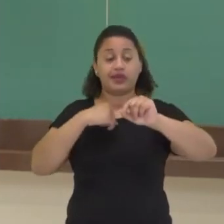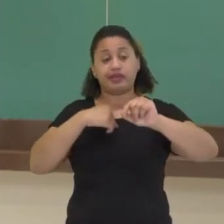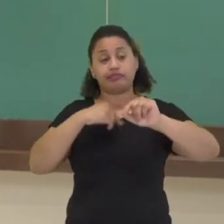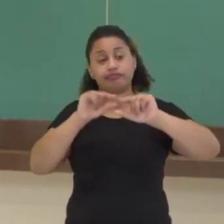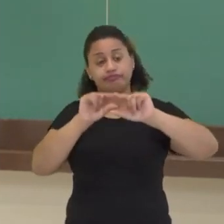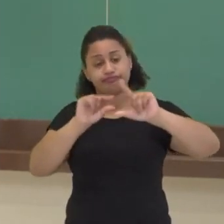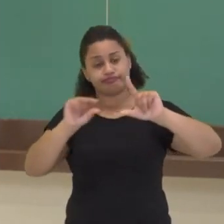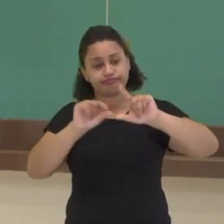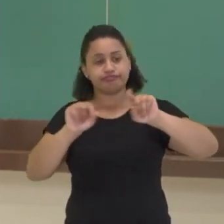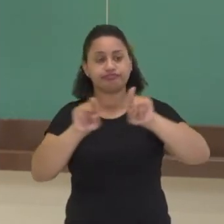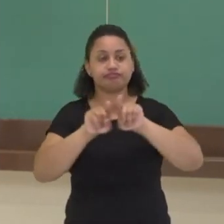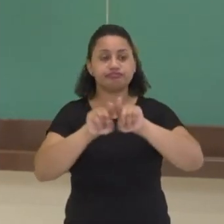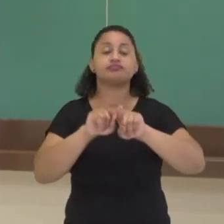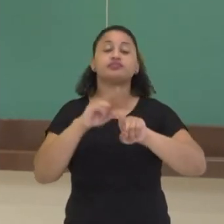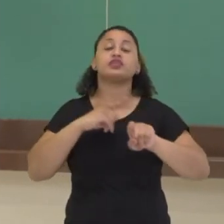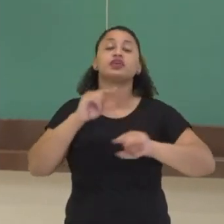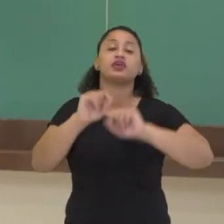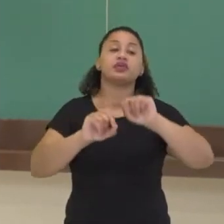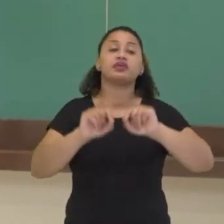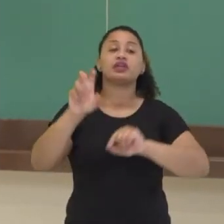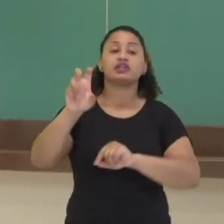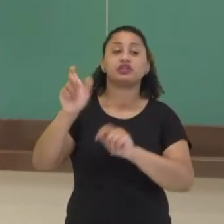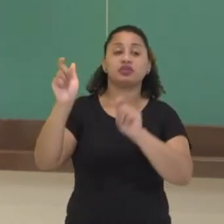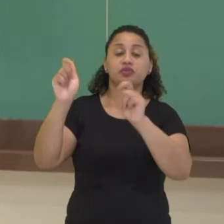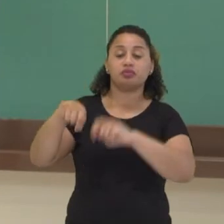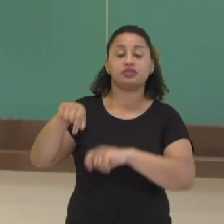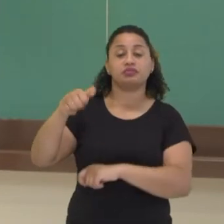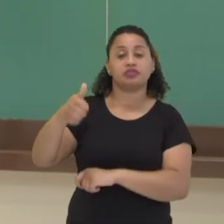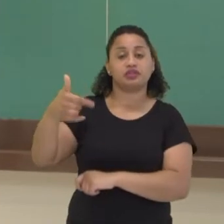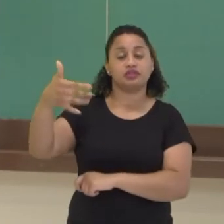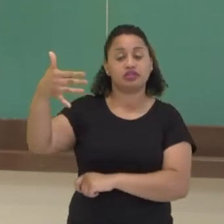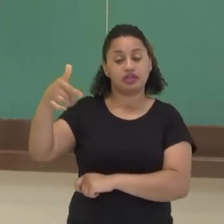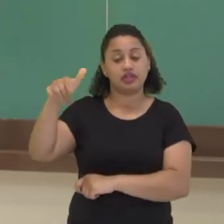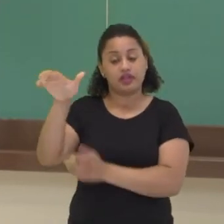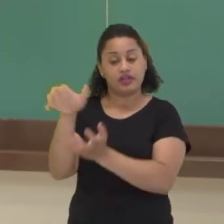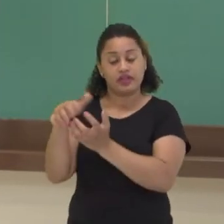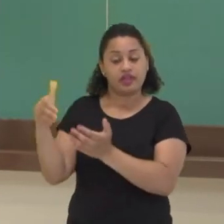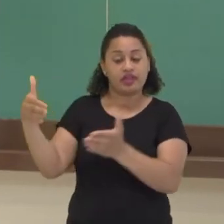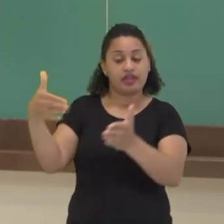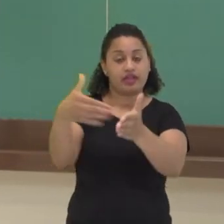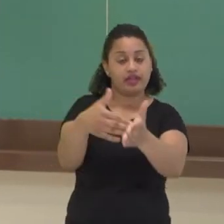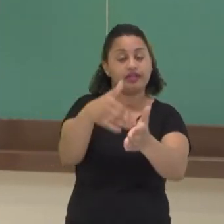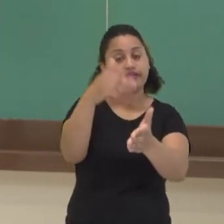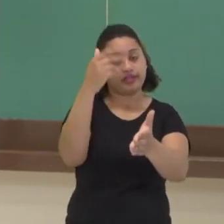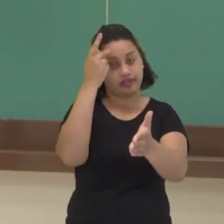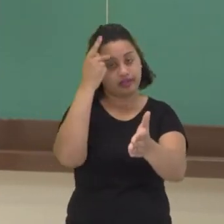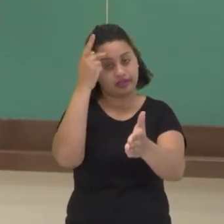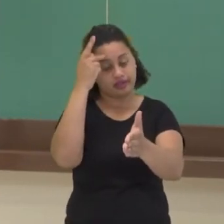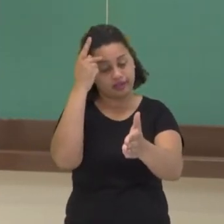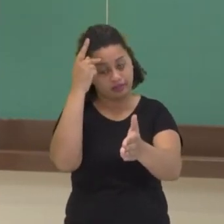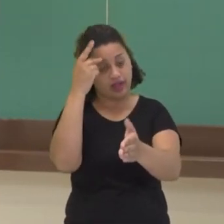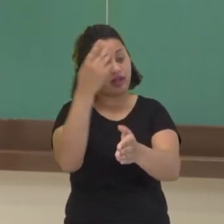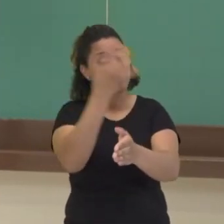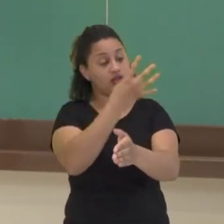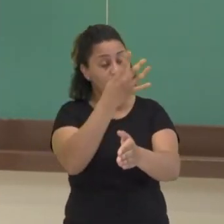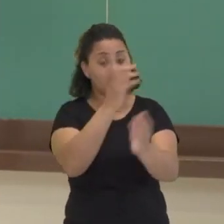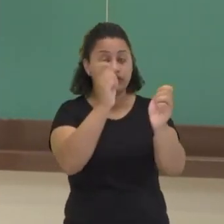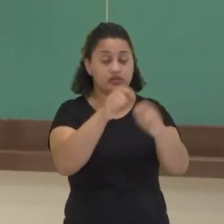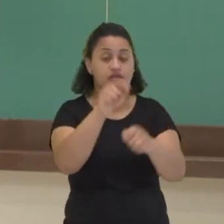são sugestões. Eu posso usar a legenda, o esquema, desde que eu entenda que eu tenho que usar o